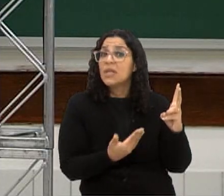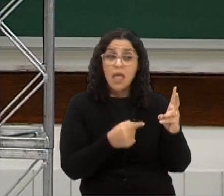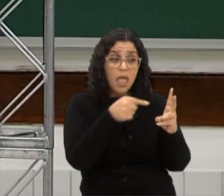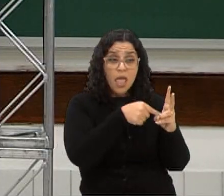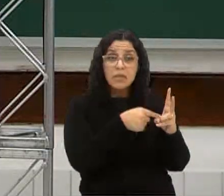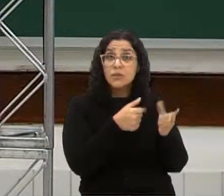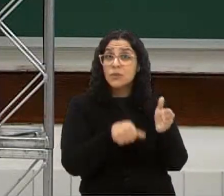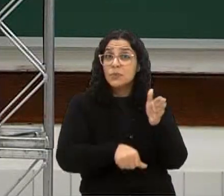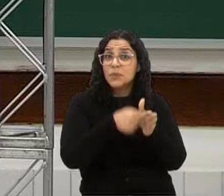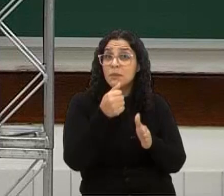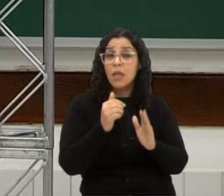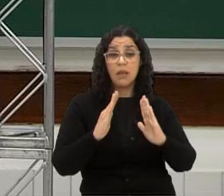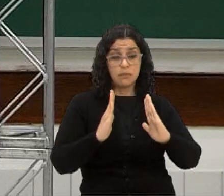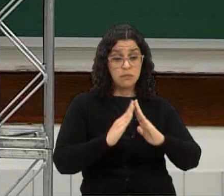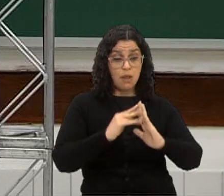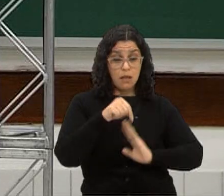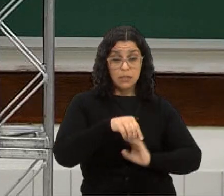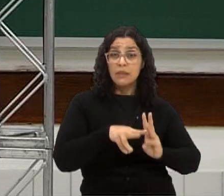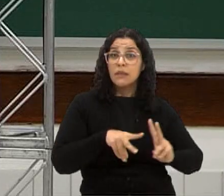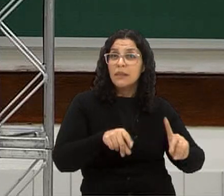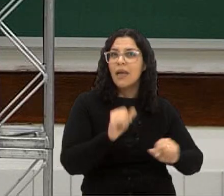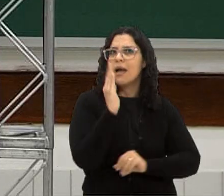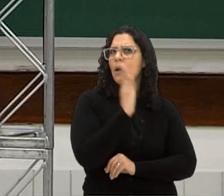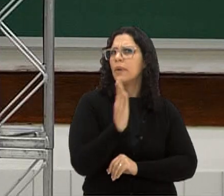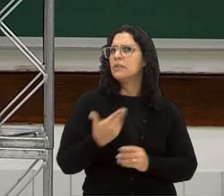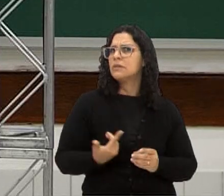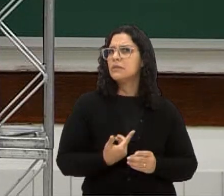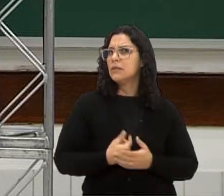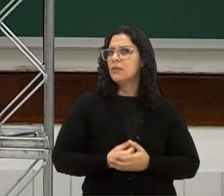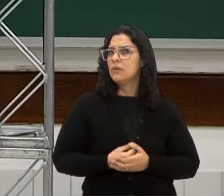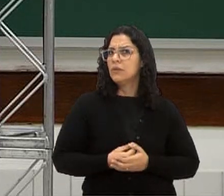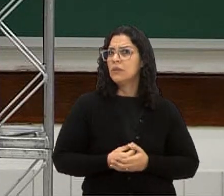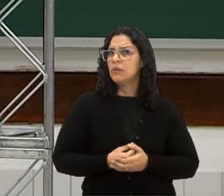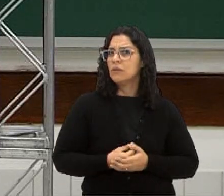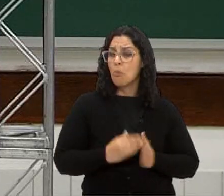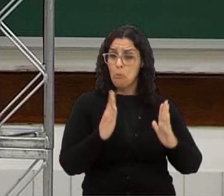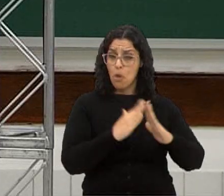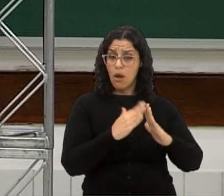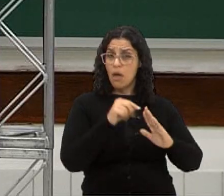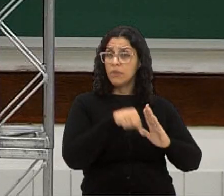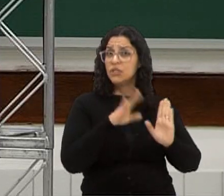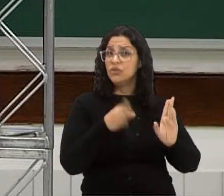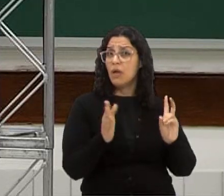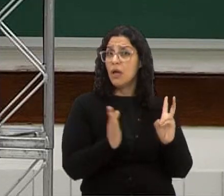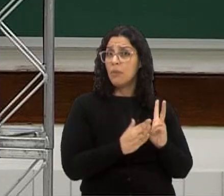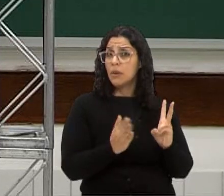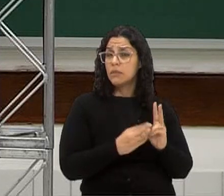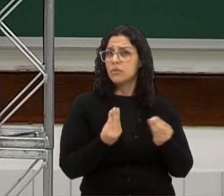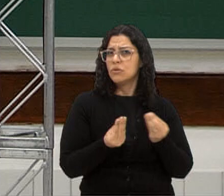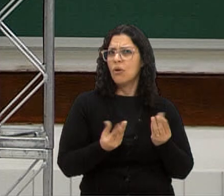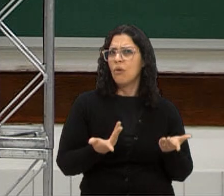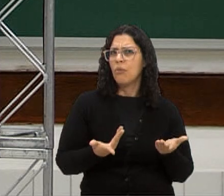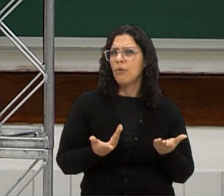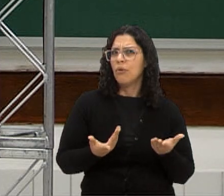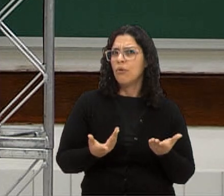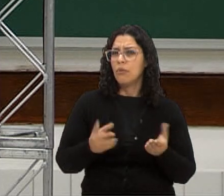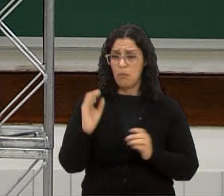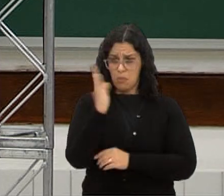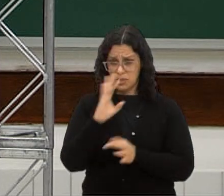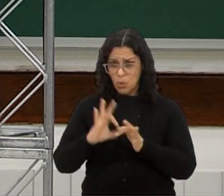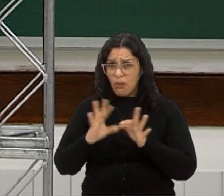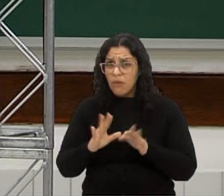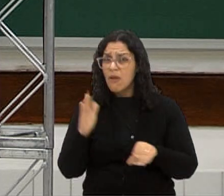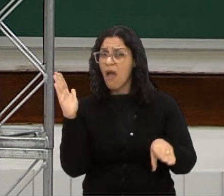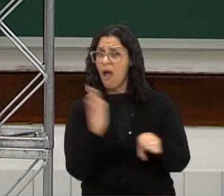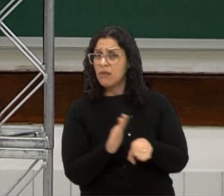primeiros moradores da terra que hoje se chama Brasil? Eles foram, a independência do Brasil foi